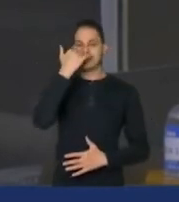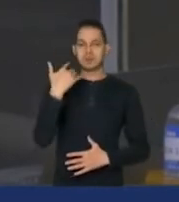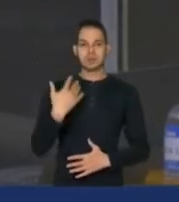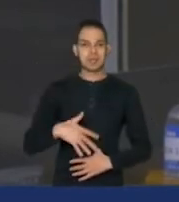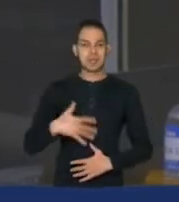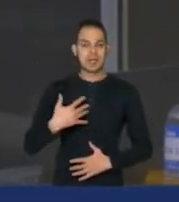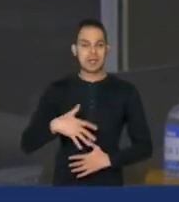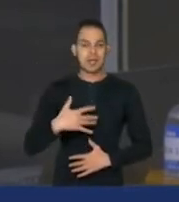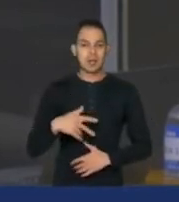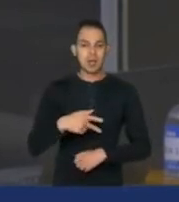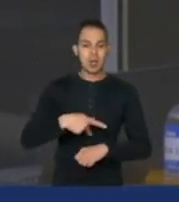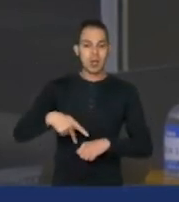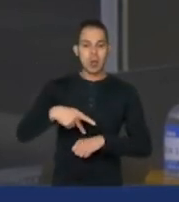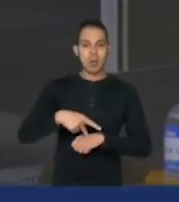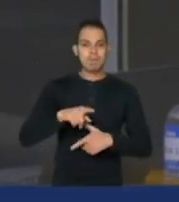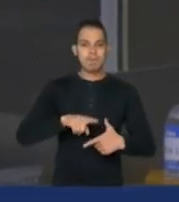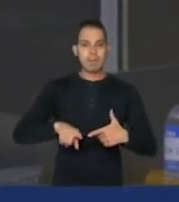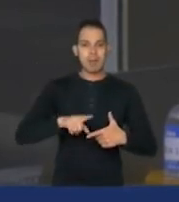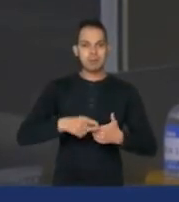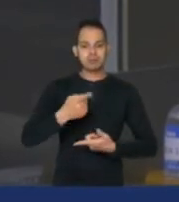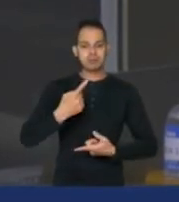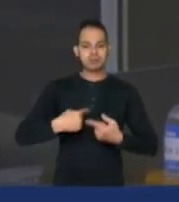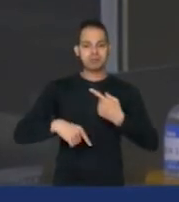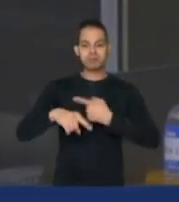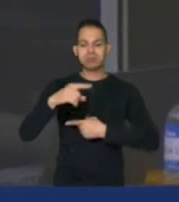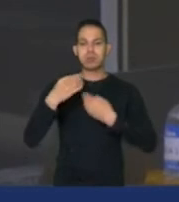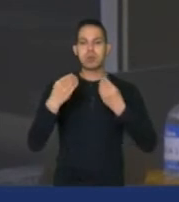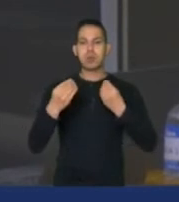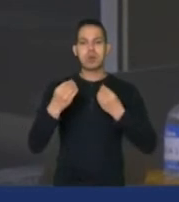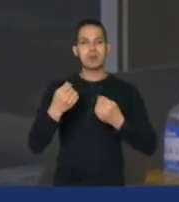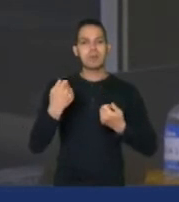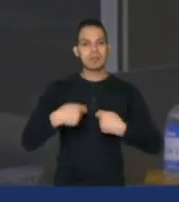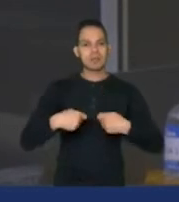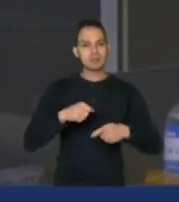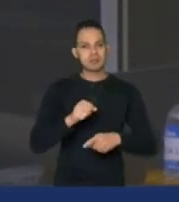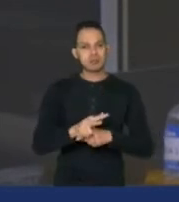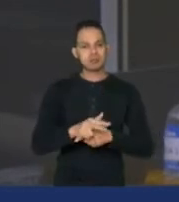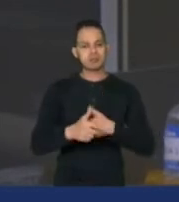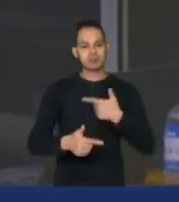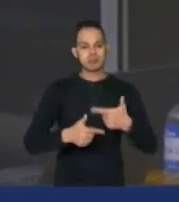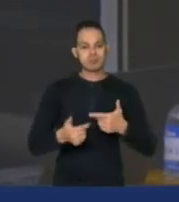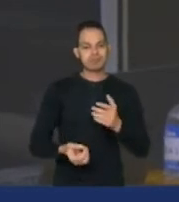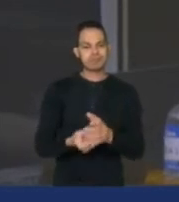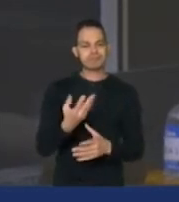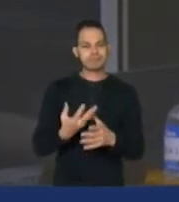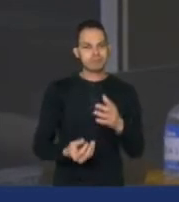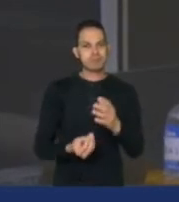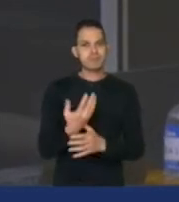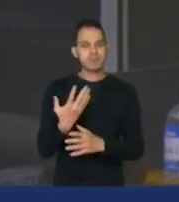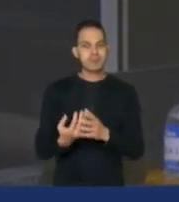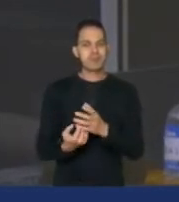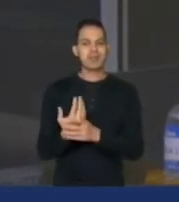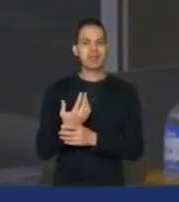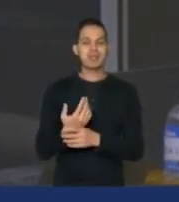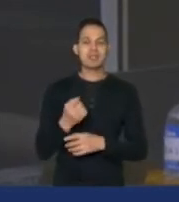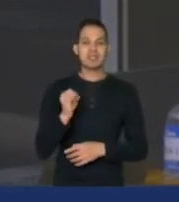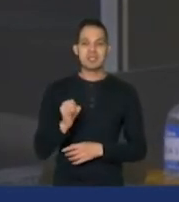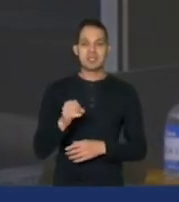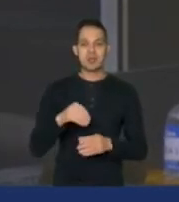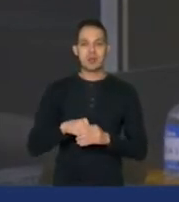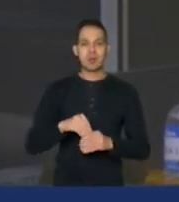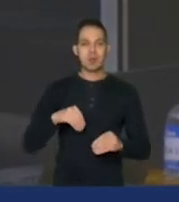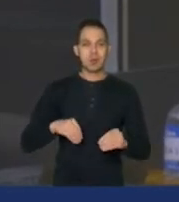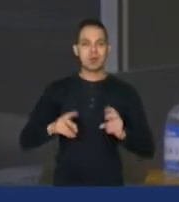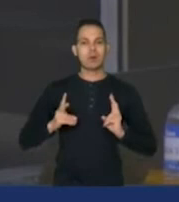um país sair de uma crise sem investir em produtividade, sem investir em conhecimento. A gente vai eternamente ser